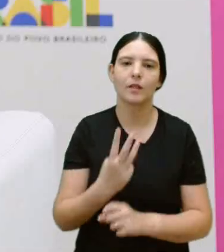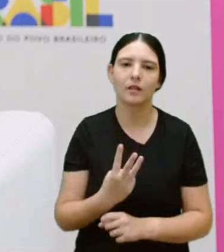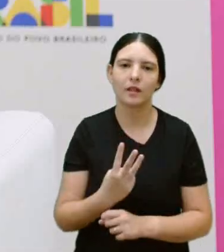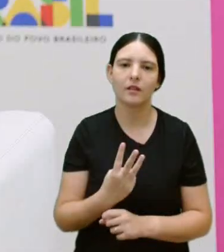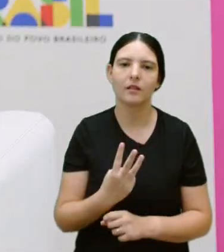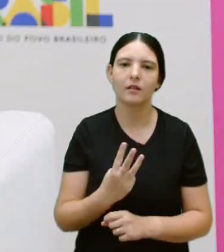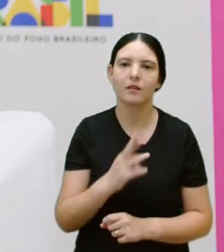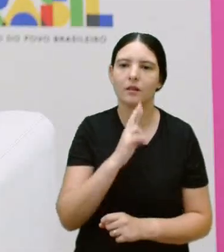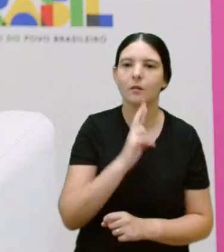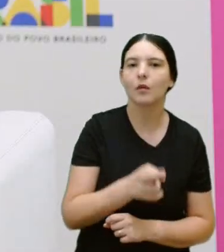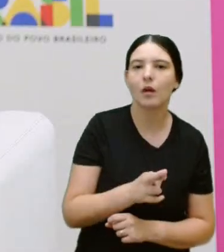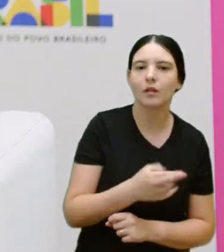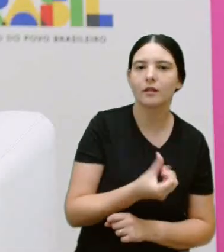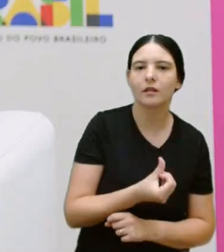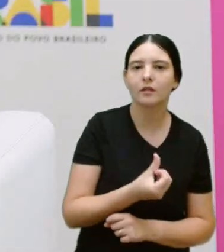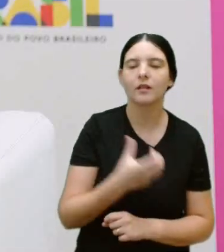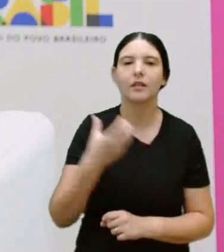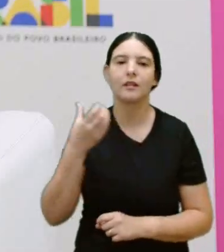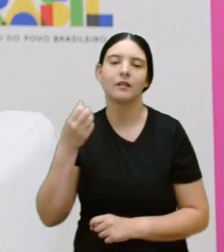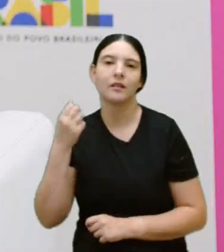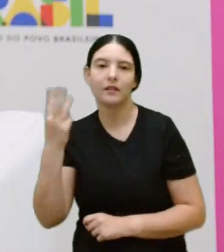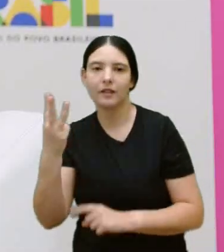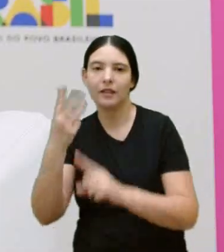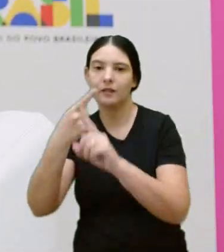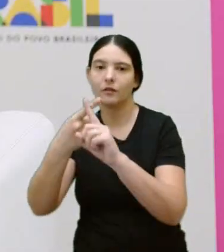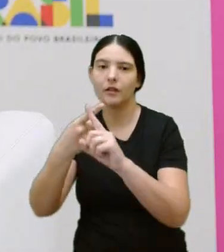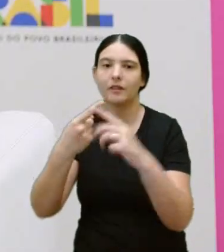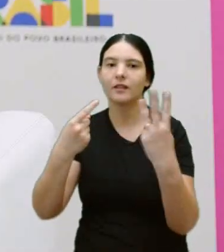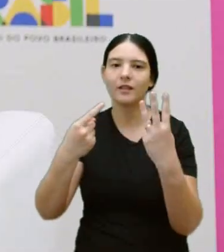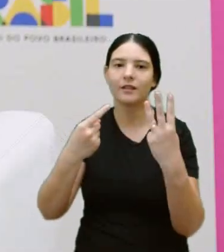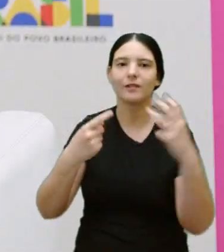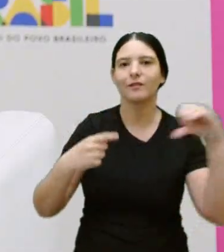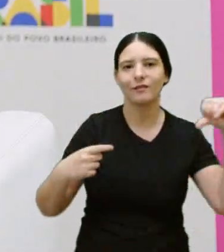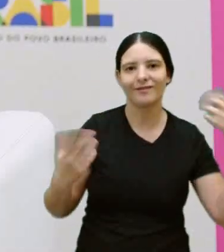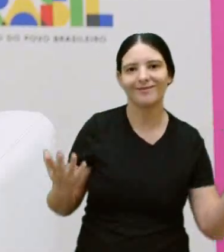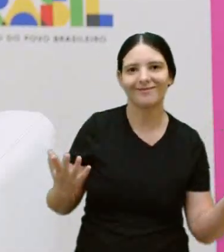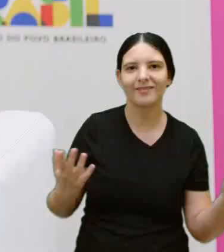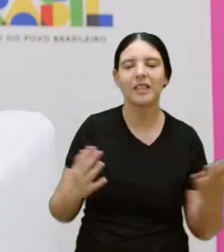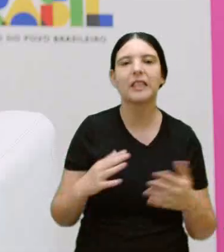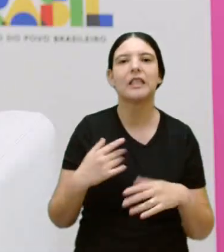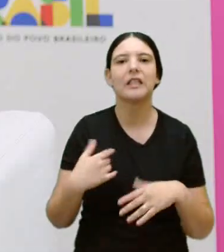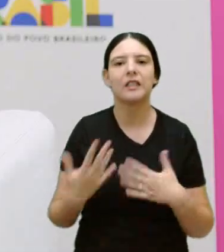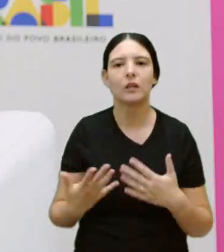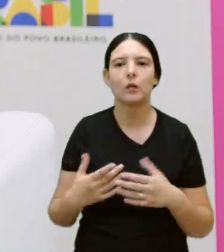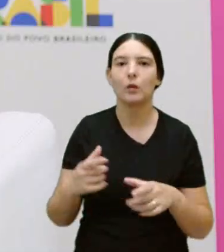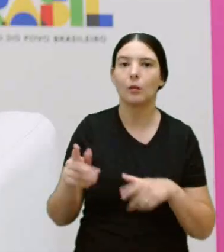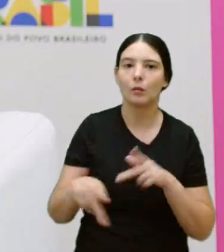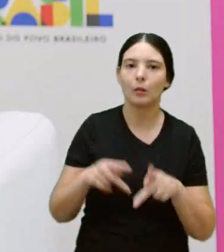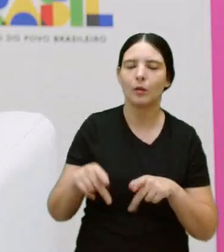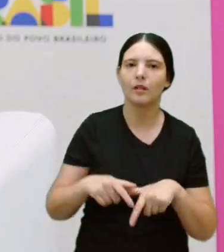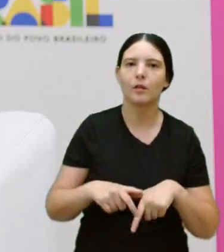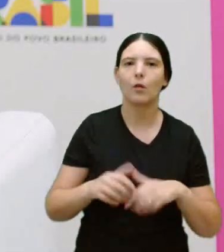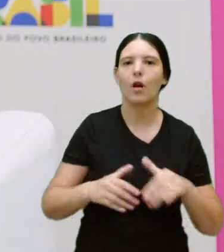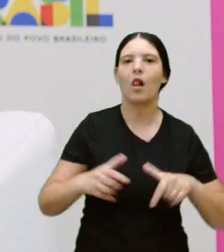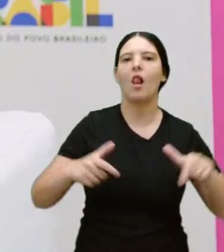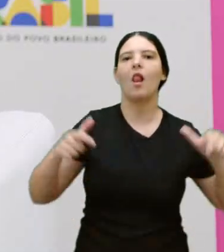3 vezes 3. Então, a população cresceu muito mais do que os recursos de